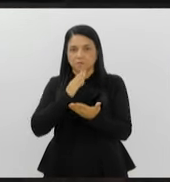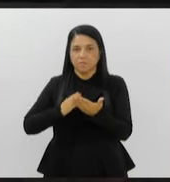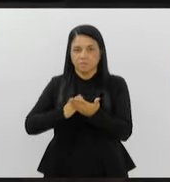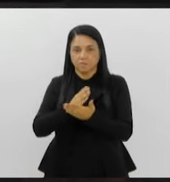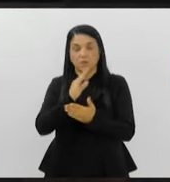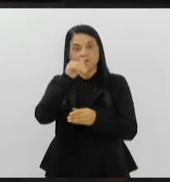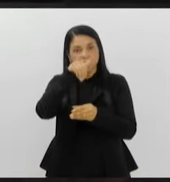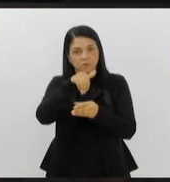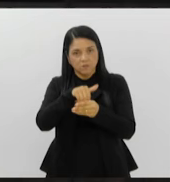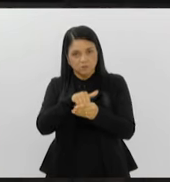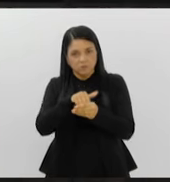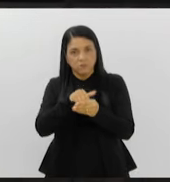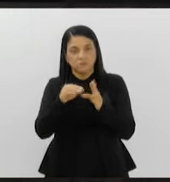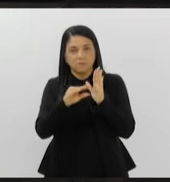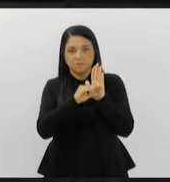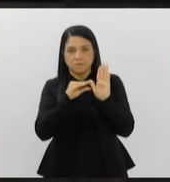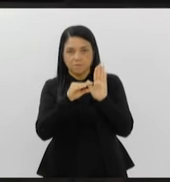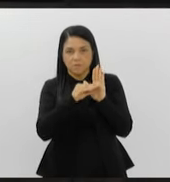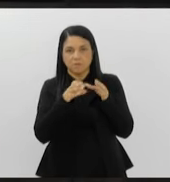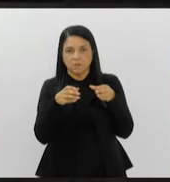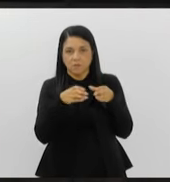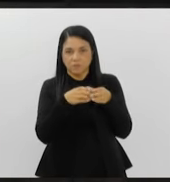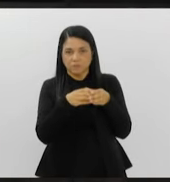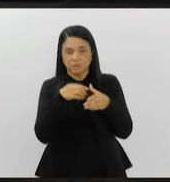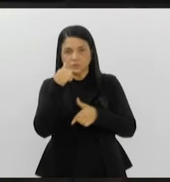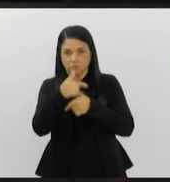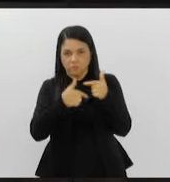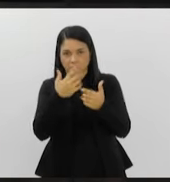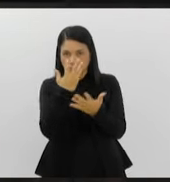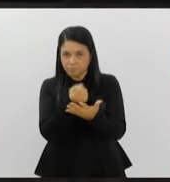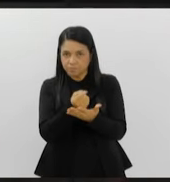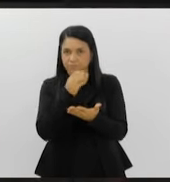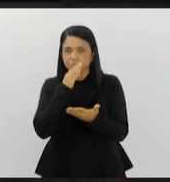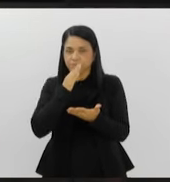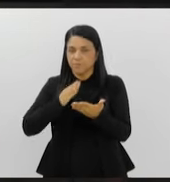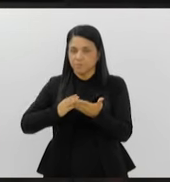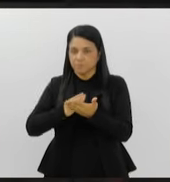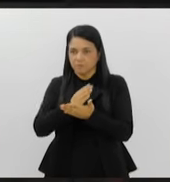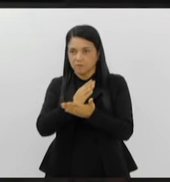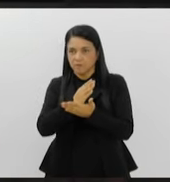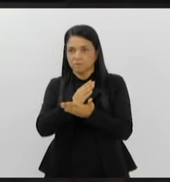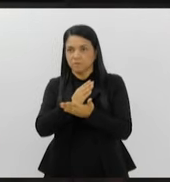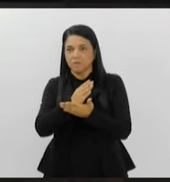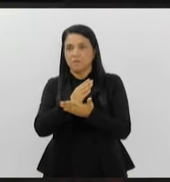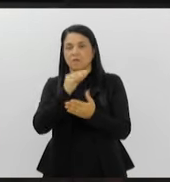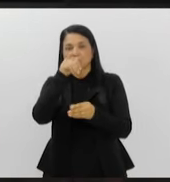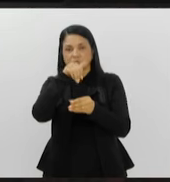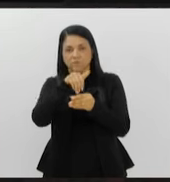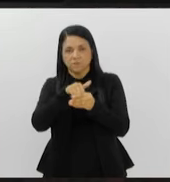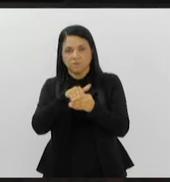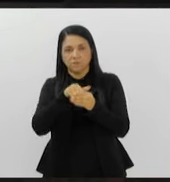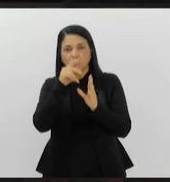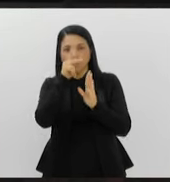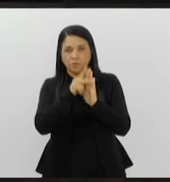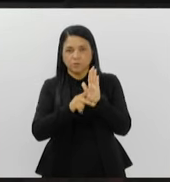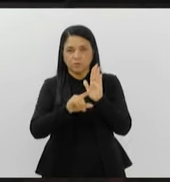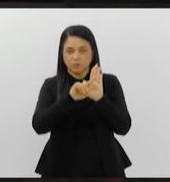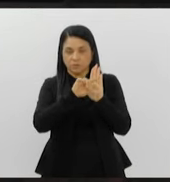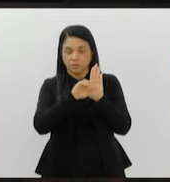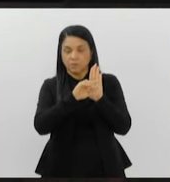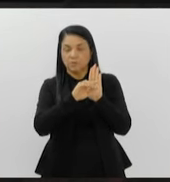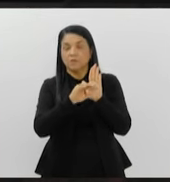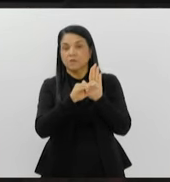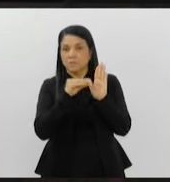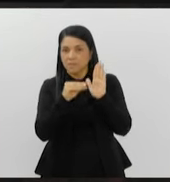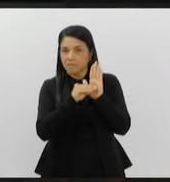Em votação, as emendas da Comissão do Trabalho, senhores que aprovam, permaneçam como estão, aprovado. Em votação, o projeto assim emendado, senhores que